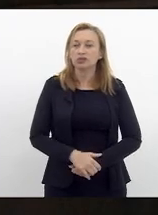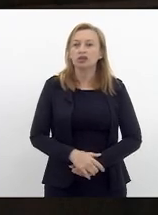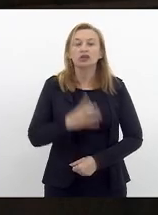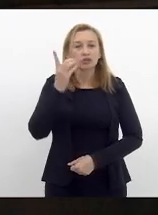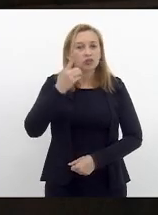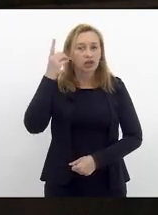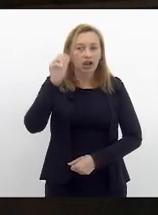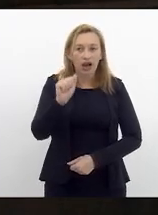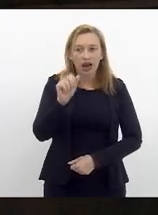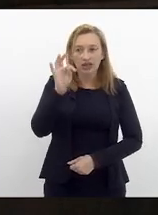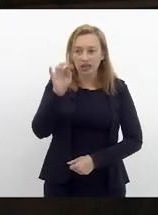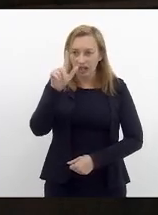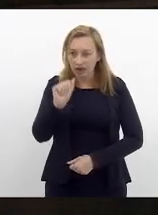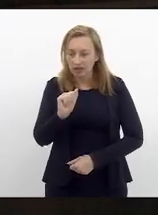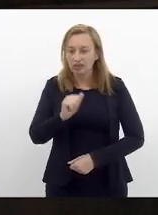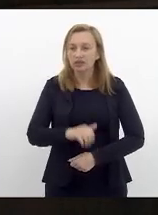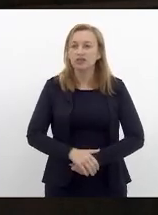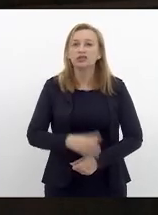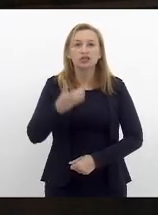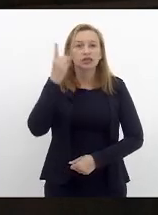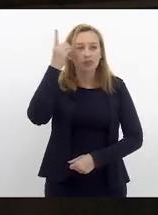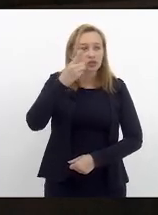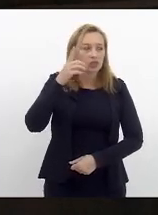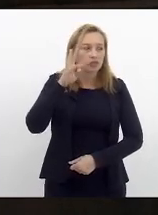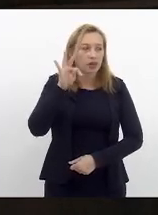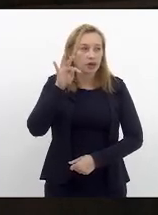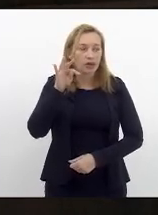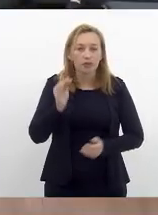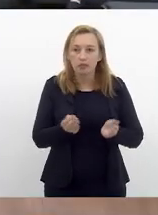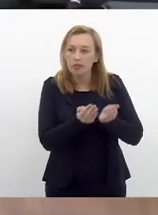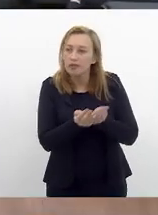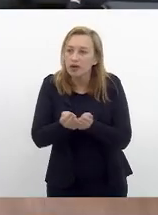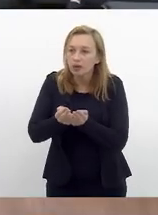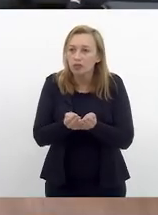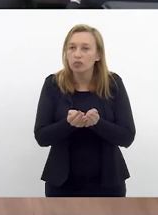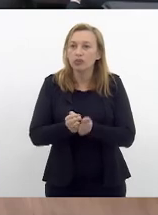Deputado Átila Nunes. Deputado Bebeto.